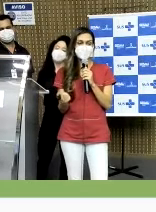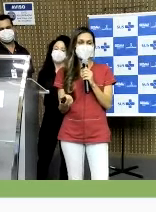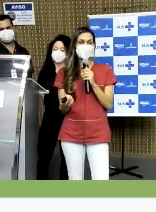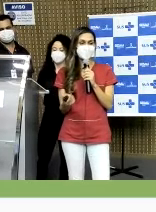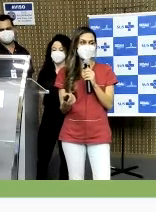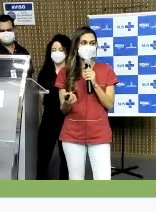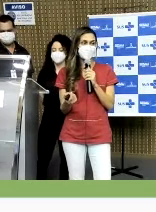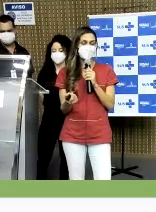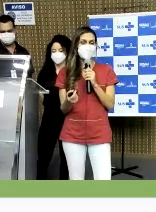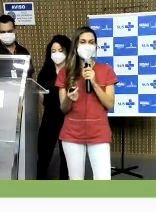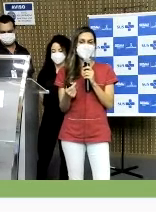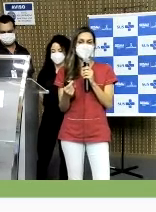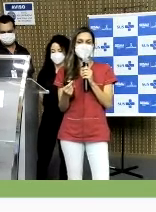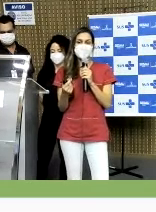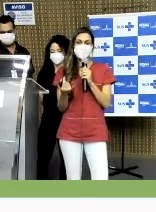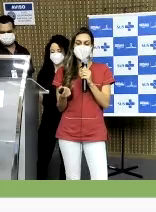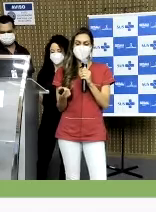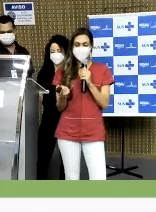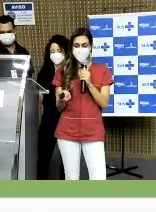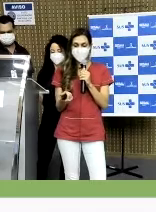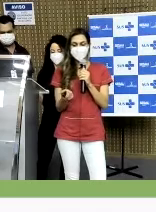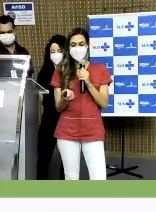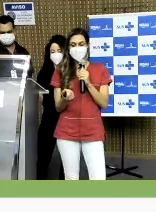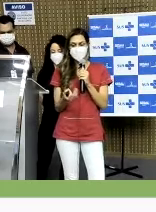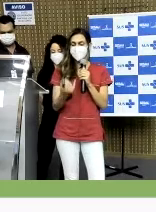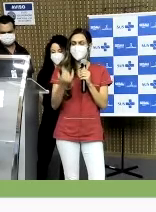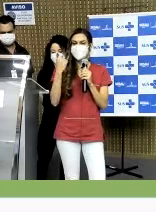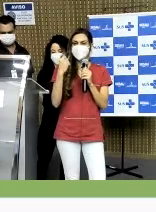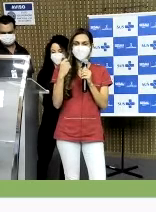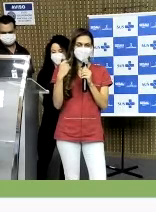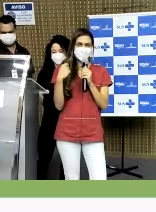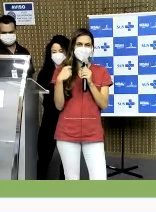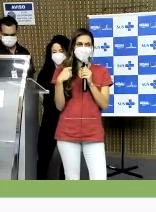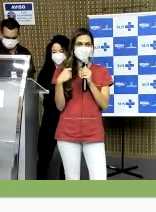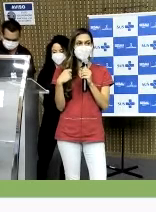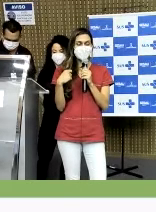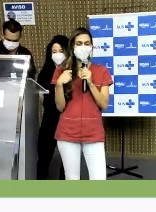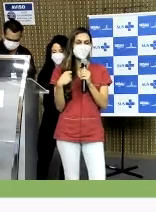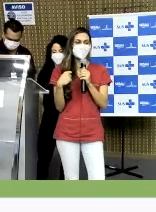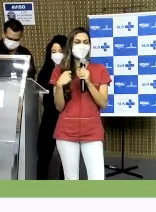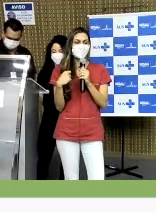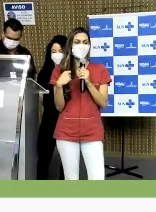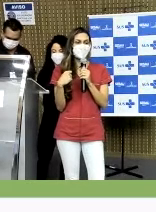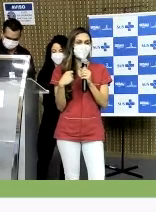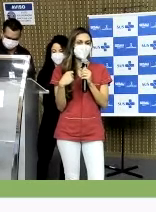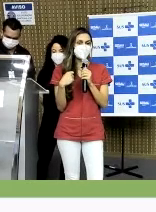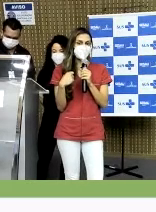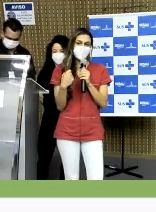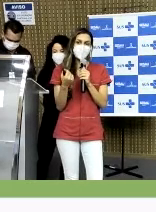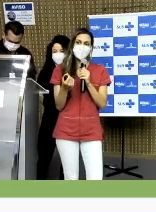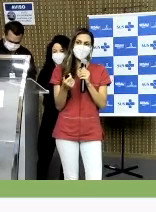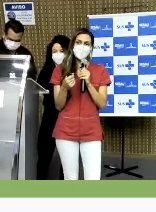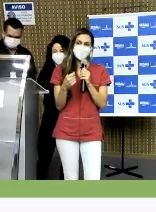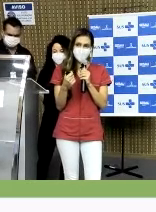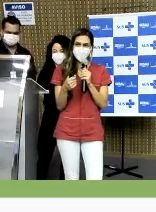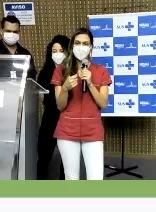nós fazemos, sim, essas reuniões. Nós fizemos, inclusive, com os acadêmicos, quando eles adentraram a unidade, nós